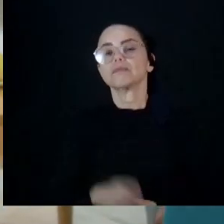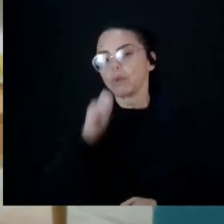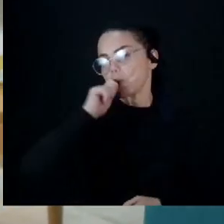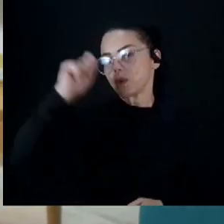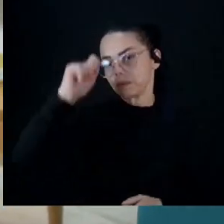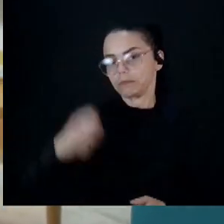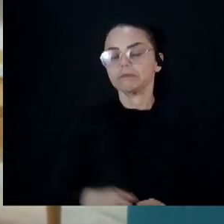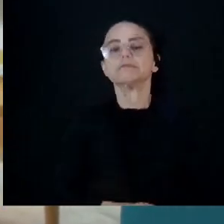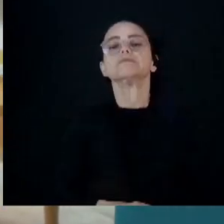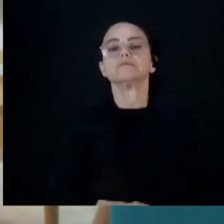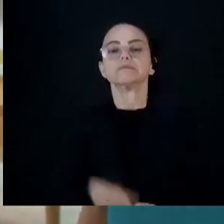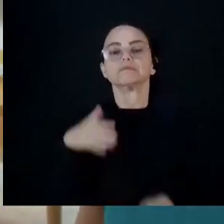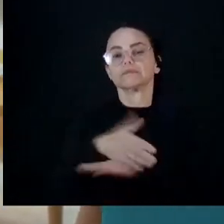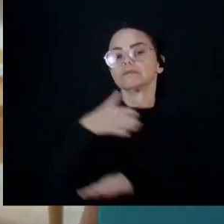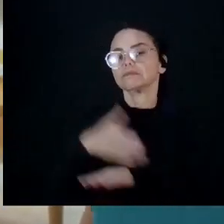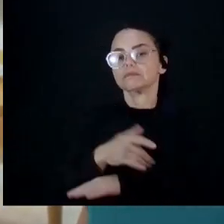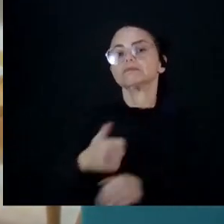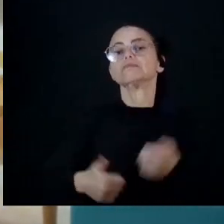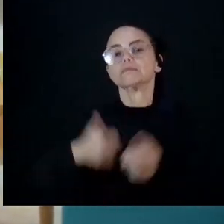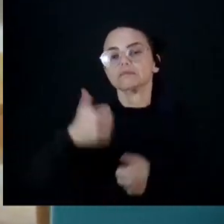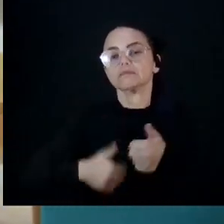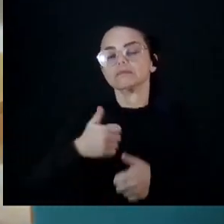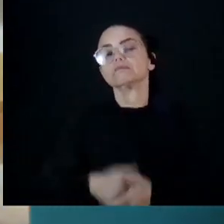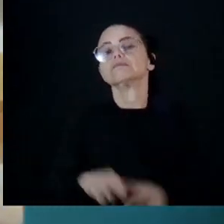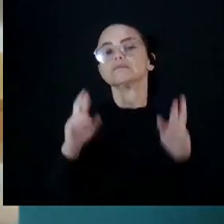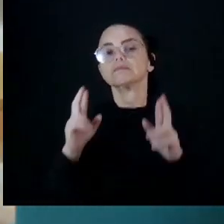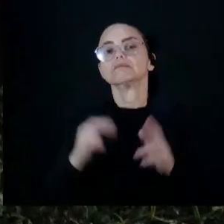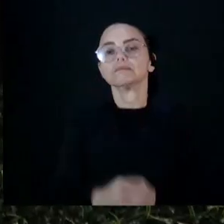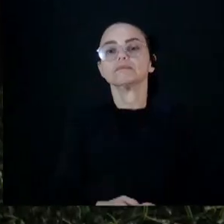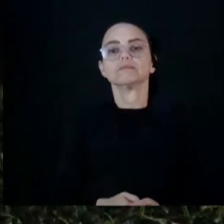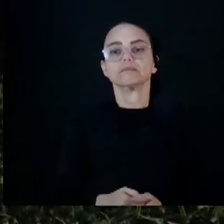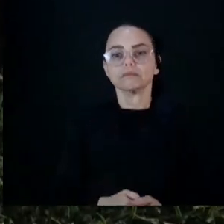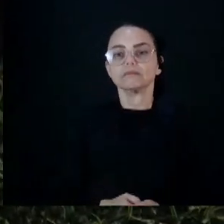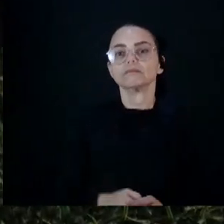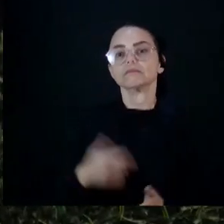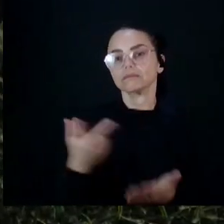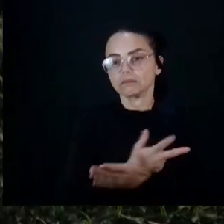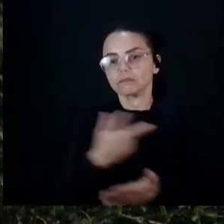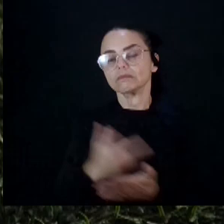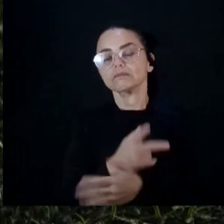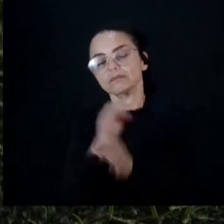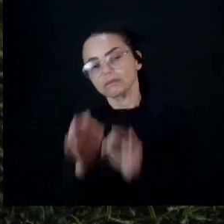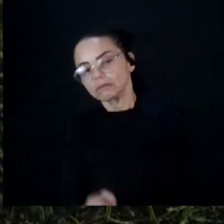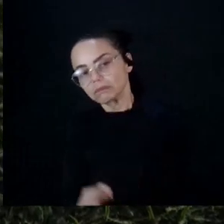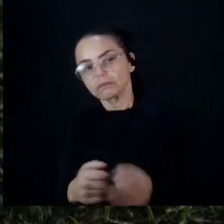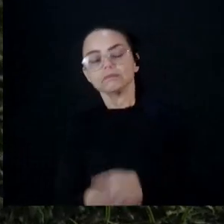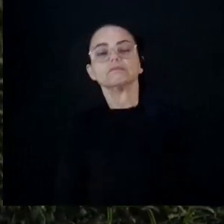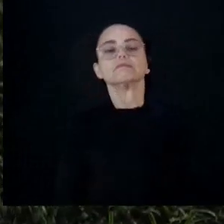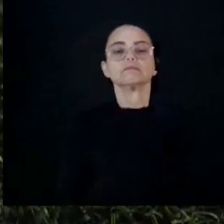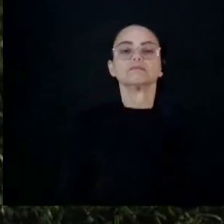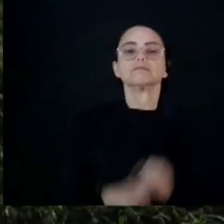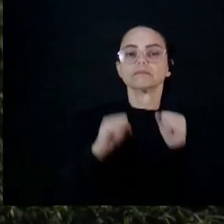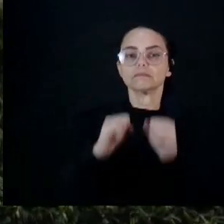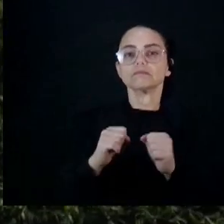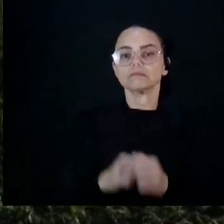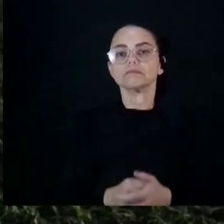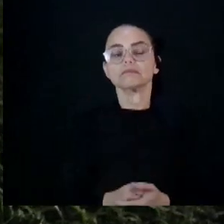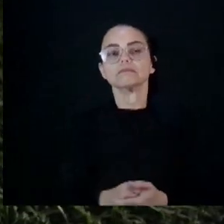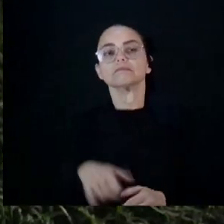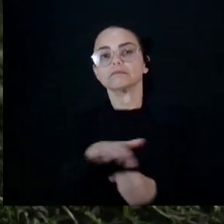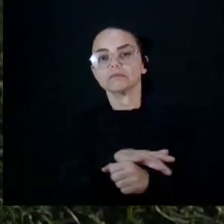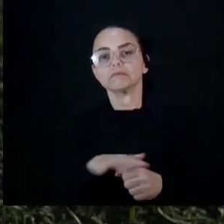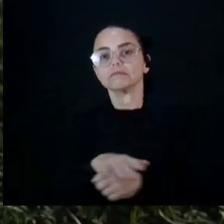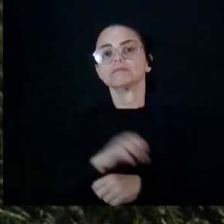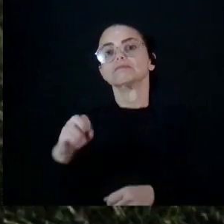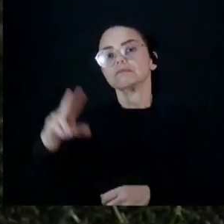faz parte do jogo, então espera-se uma humanidade, um erro, um acerto, uma capacidade do árbitro, ou não, o